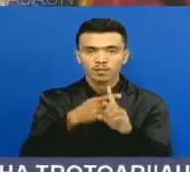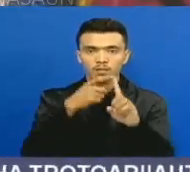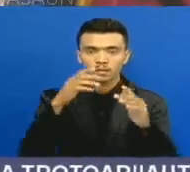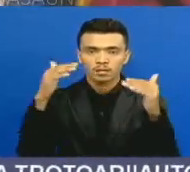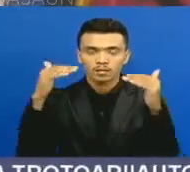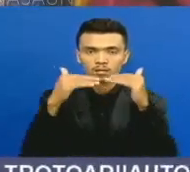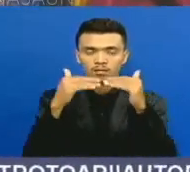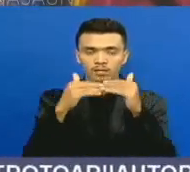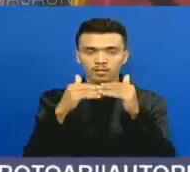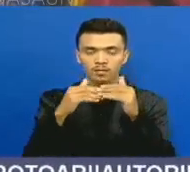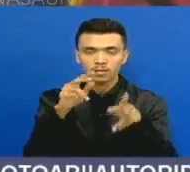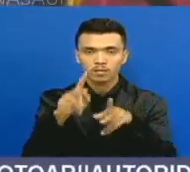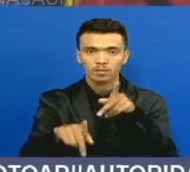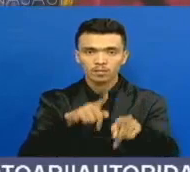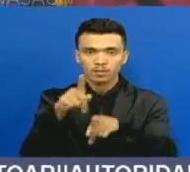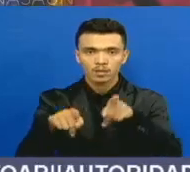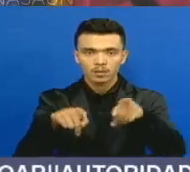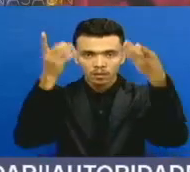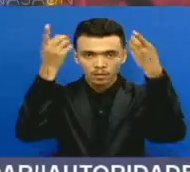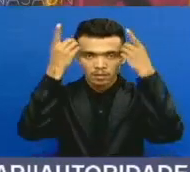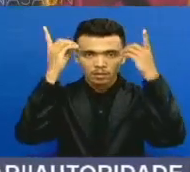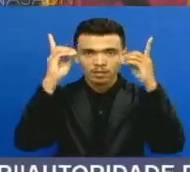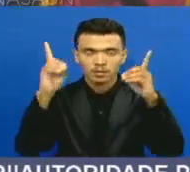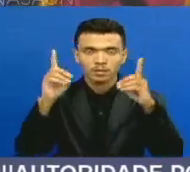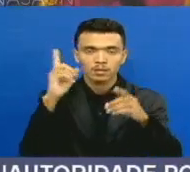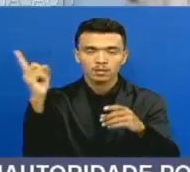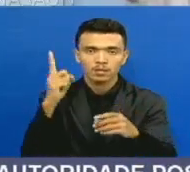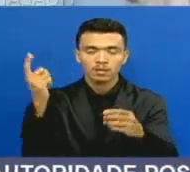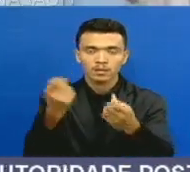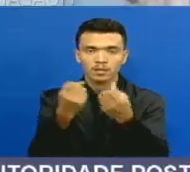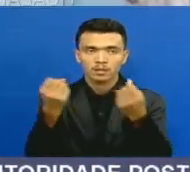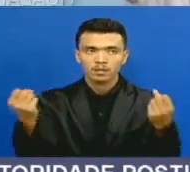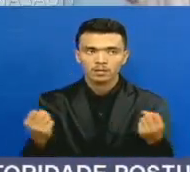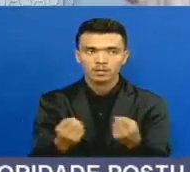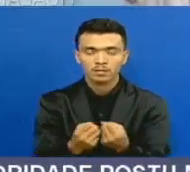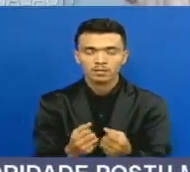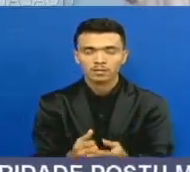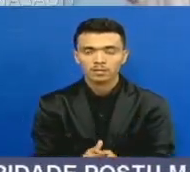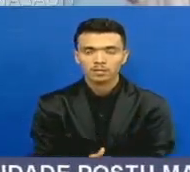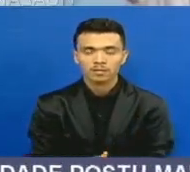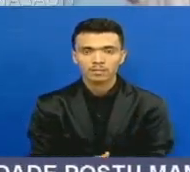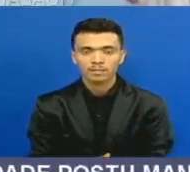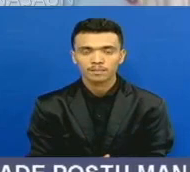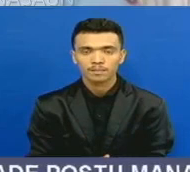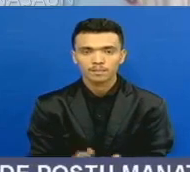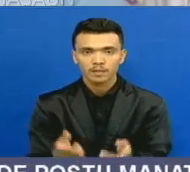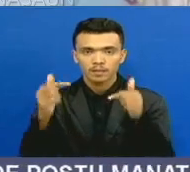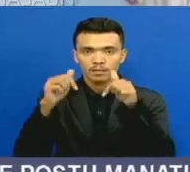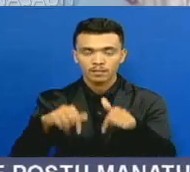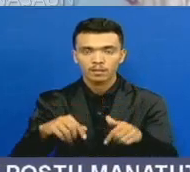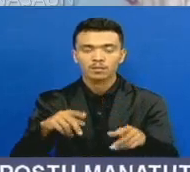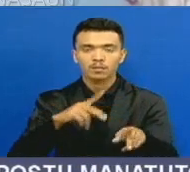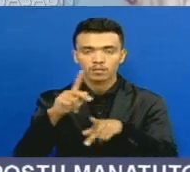ne, maioria comunidade de Siri, mantém o suco ilheu. Mais o conhecimento para a comunidade de suco